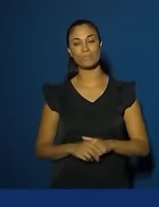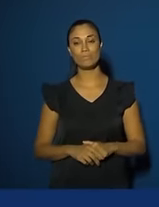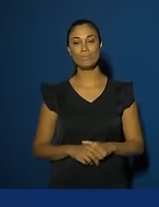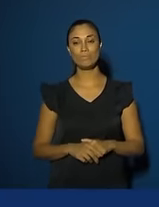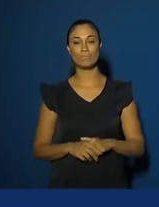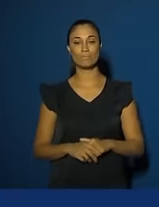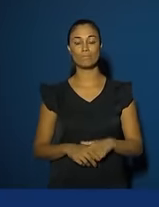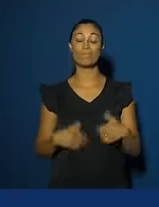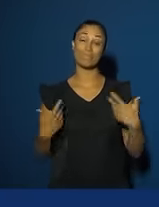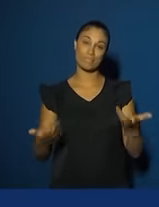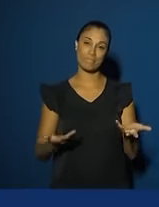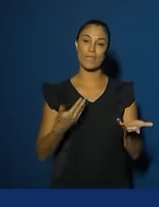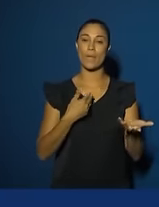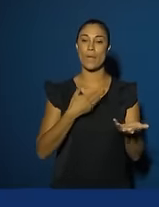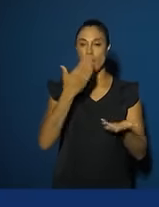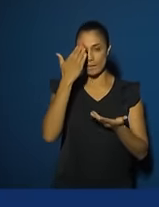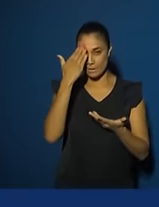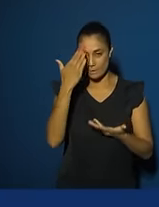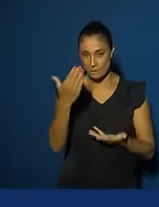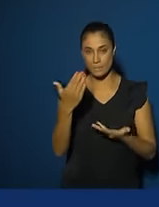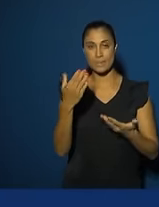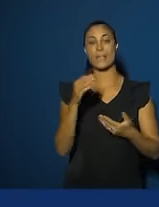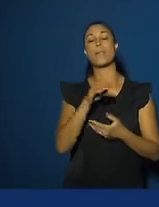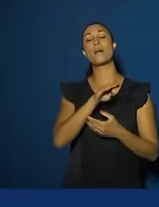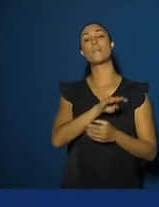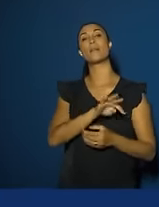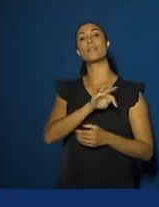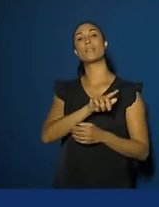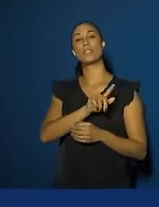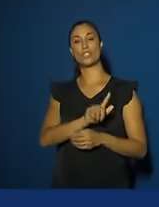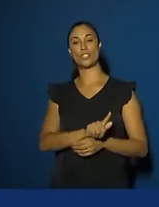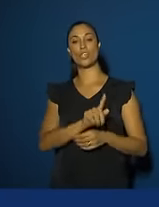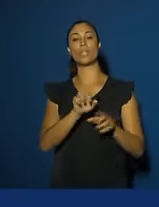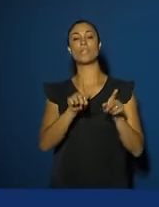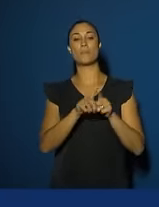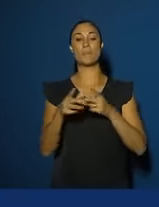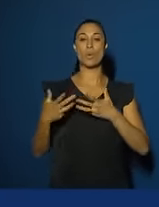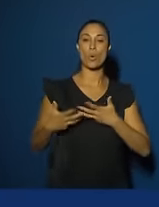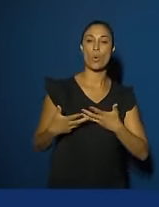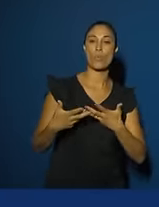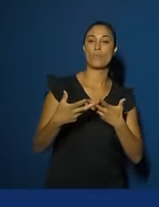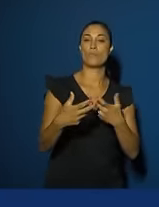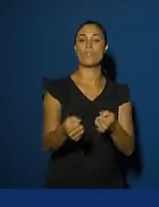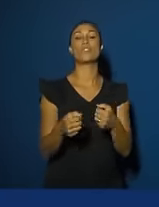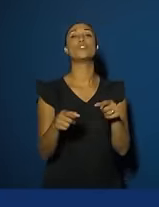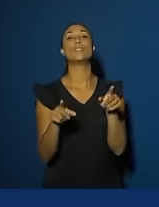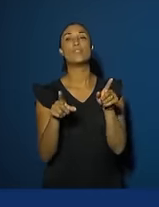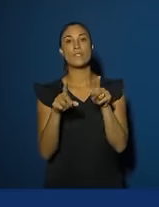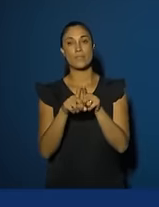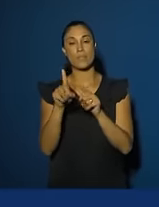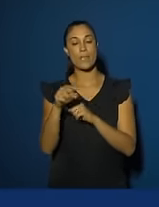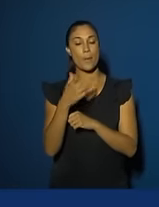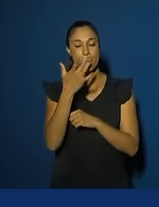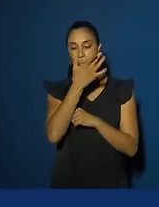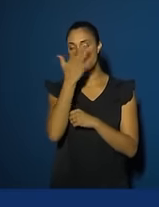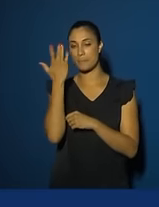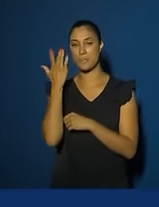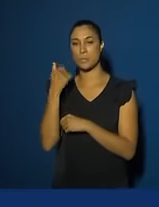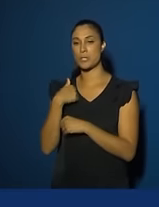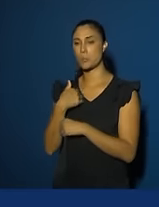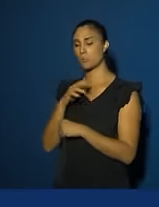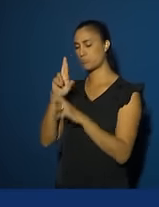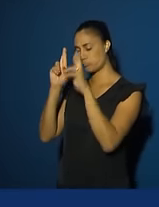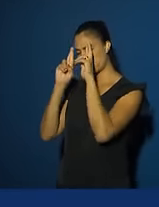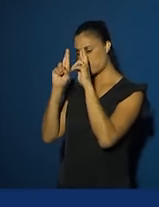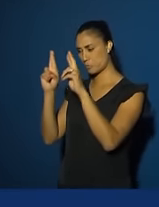bom primeiro Agradecer André o BTG mais uma vez o convite agradecer Mansueto que é uma pessoa que eu